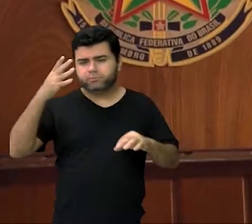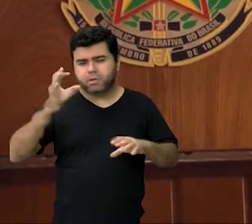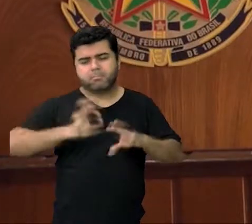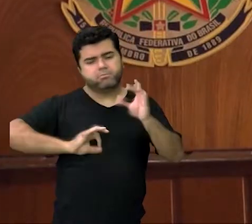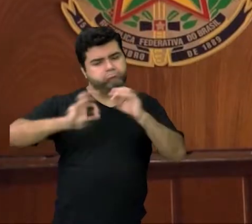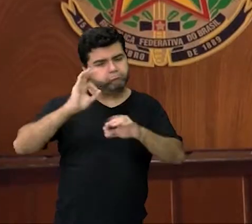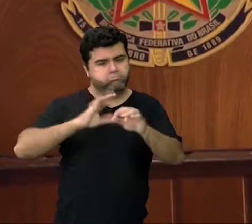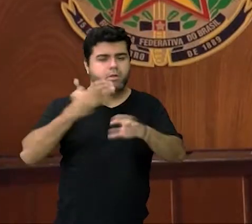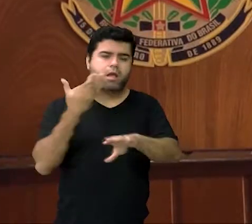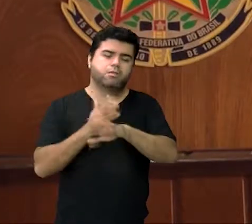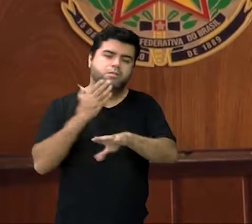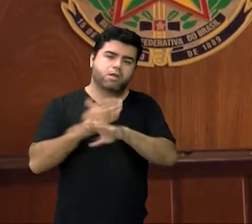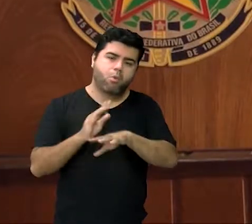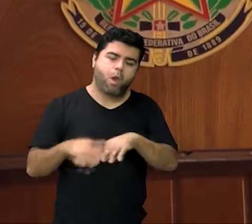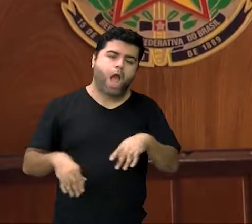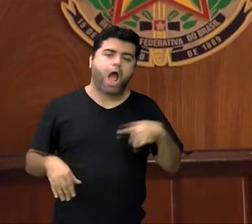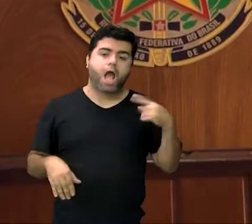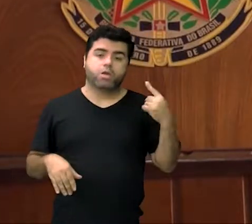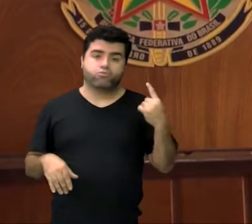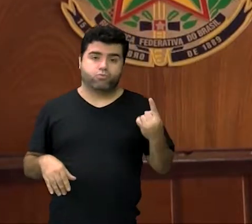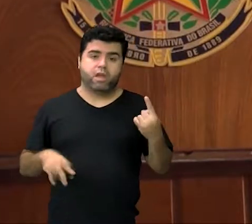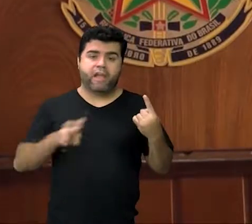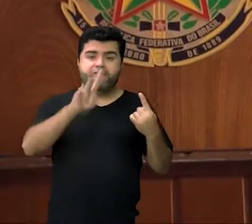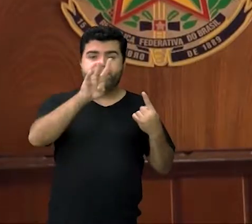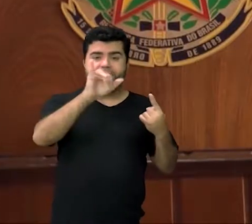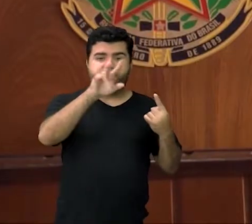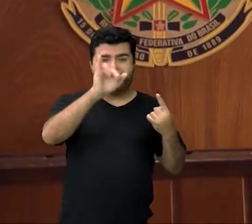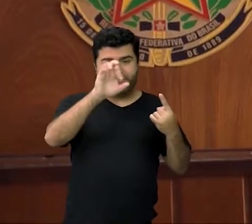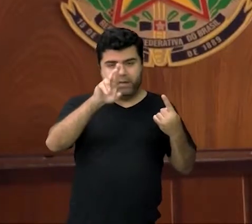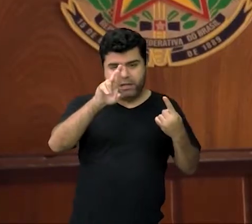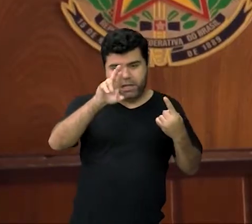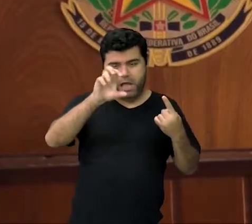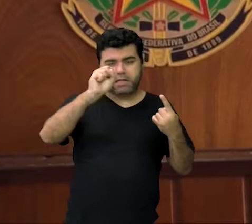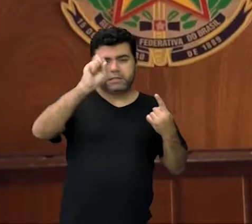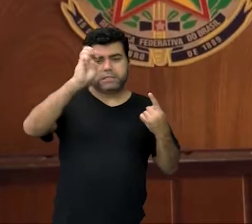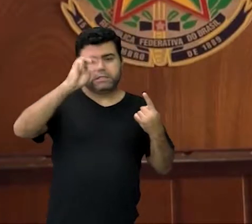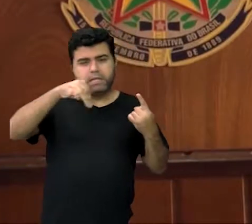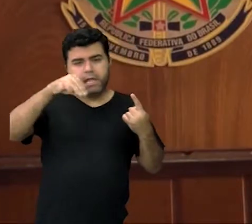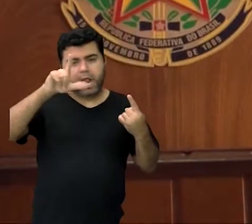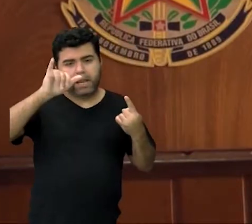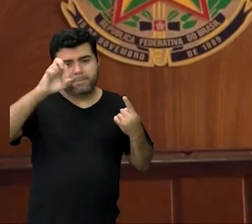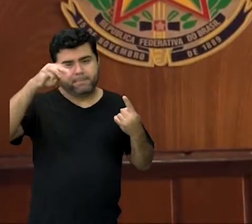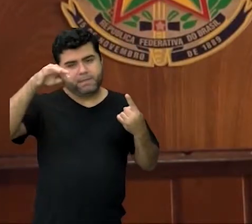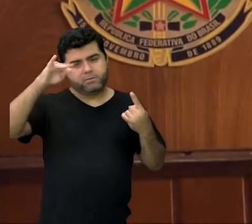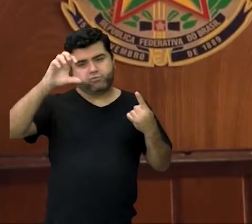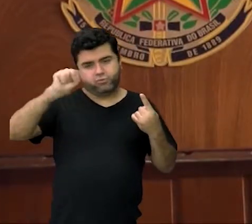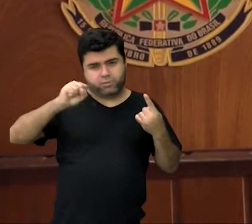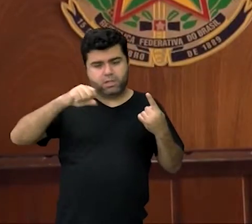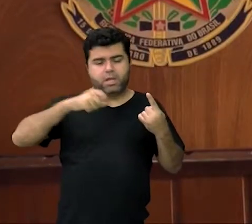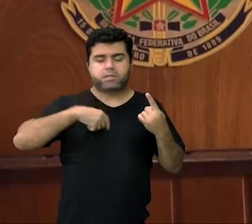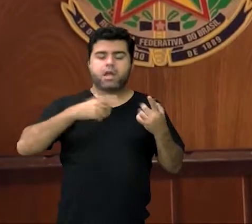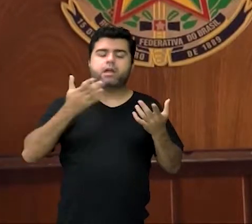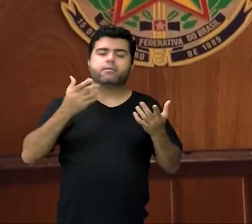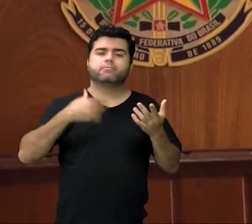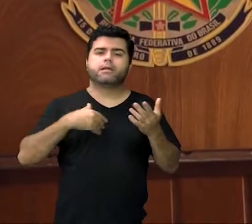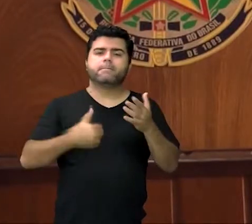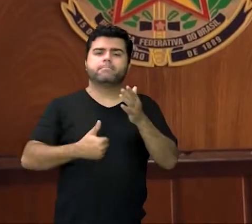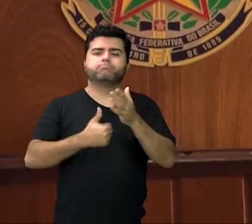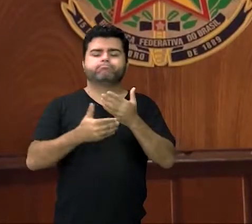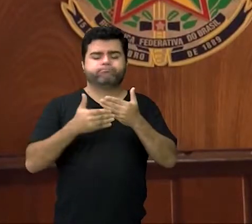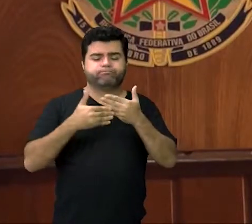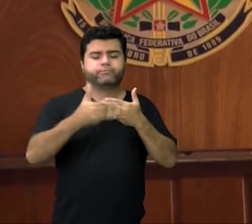ação, e um deles é o Viver Sem Limites. Quem estava à frente desse plano era